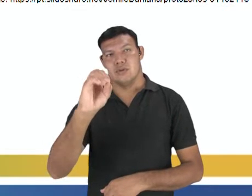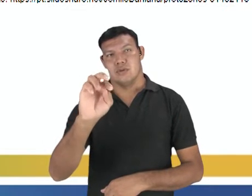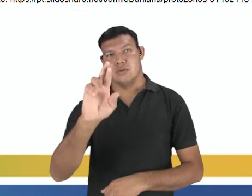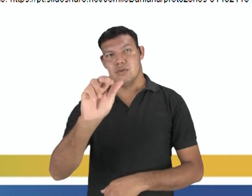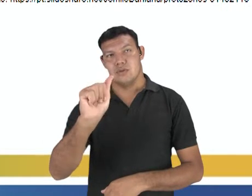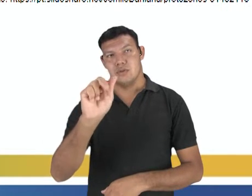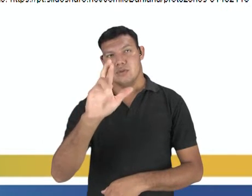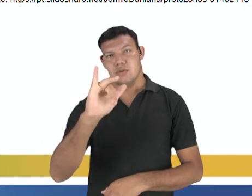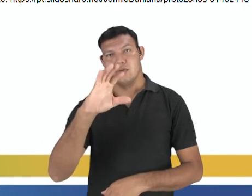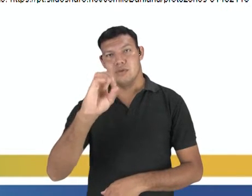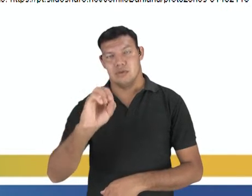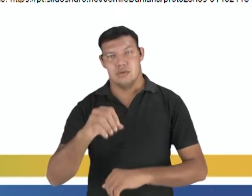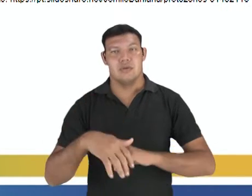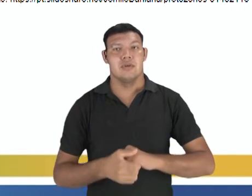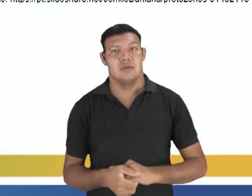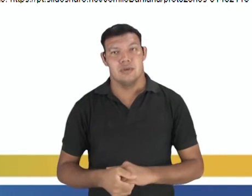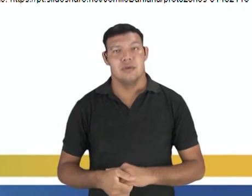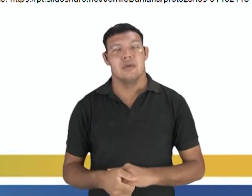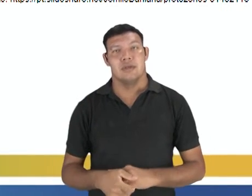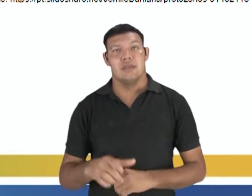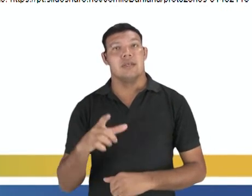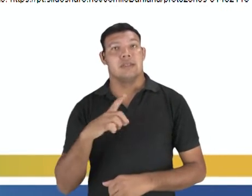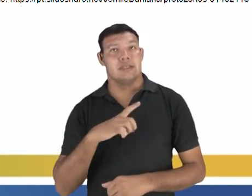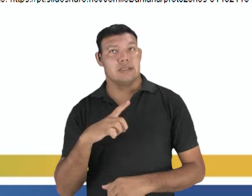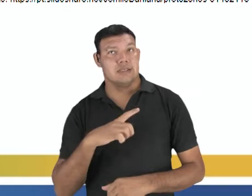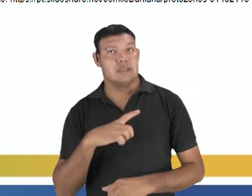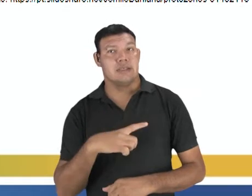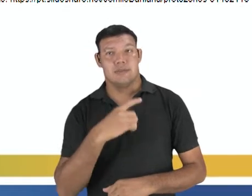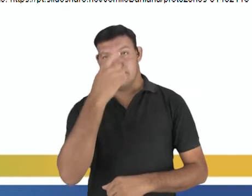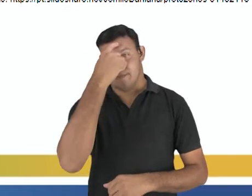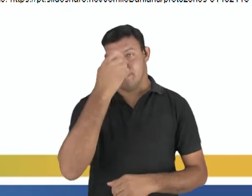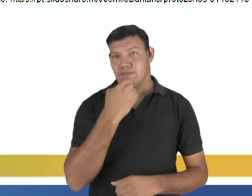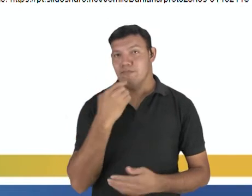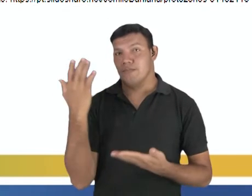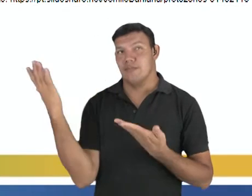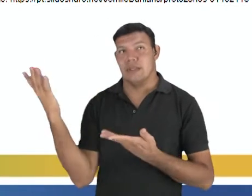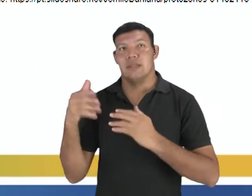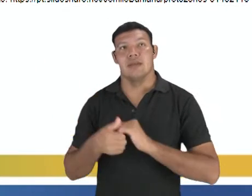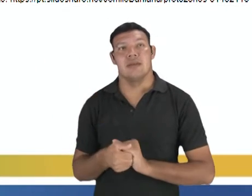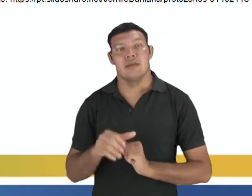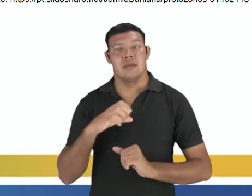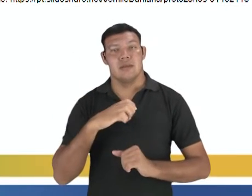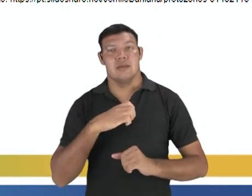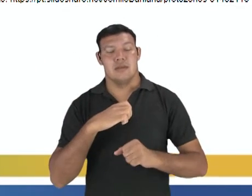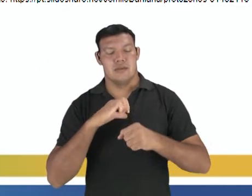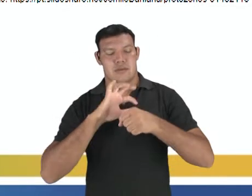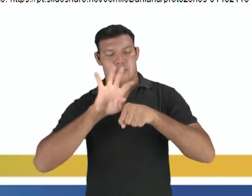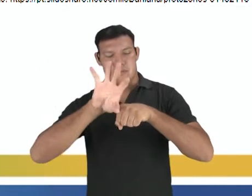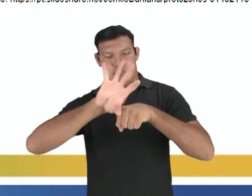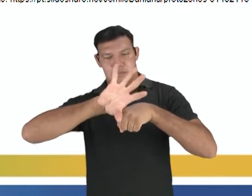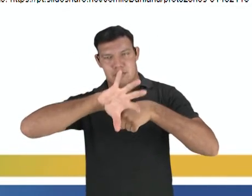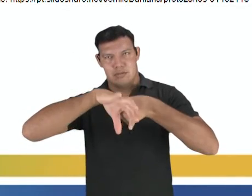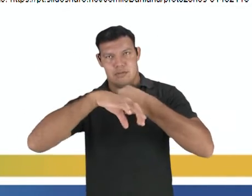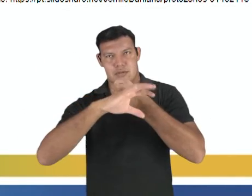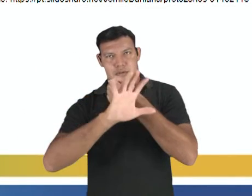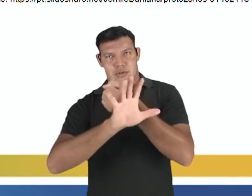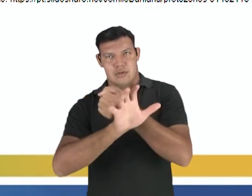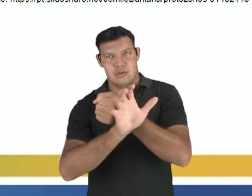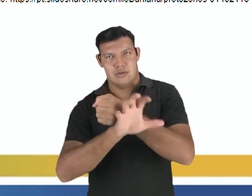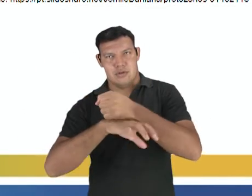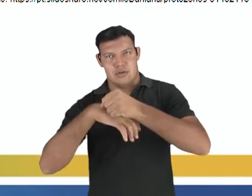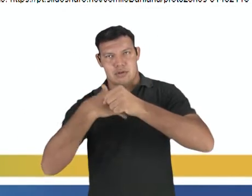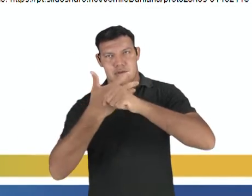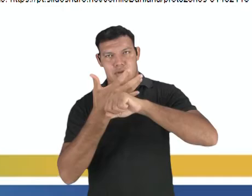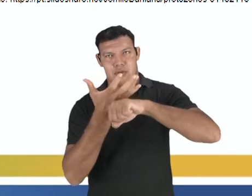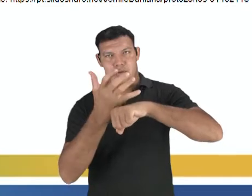que os ciliados são aqueles protozoários que se movimentam através de pequenos cílios. Já os flagelados são